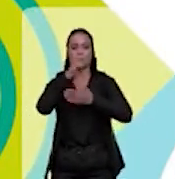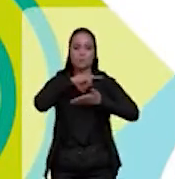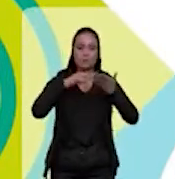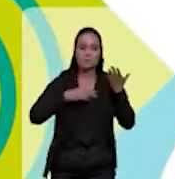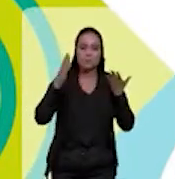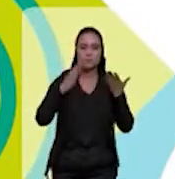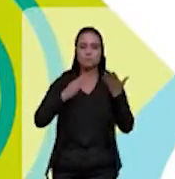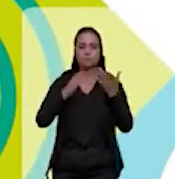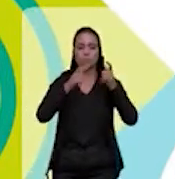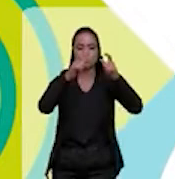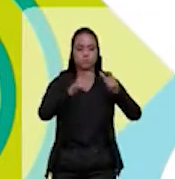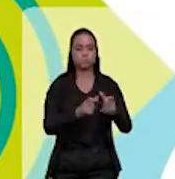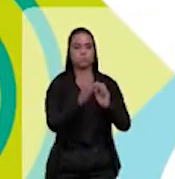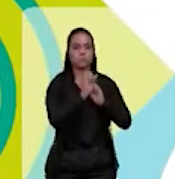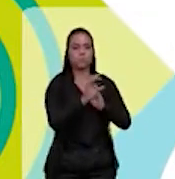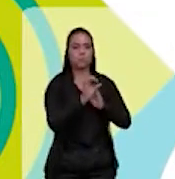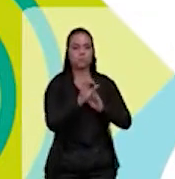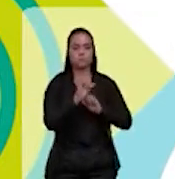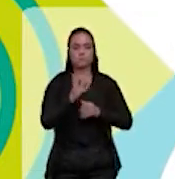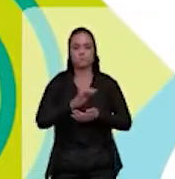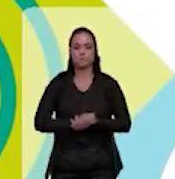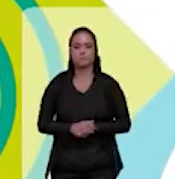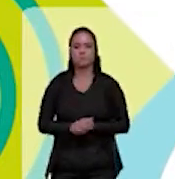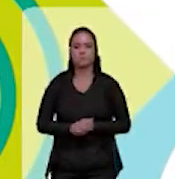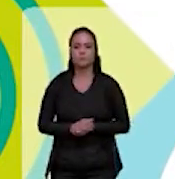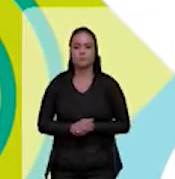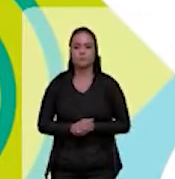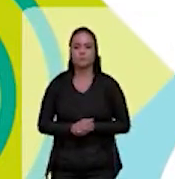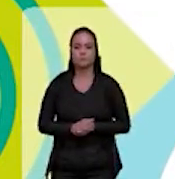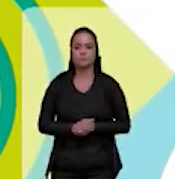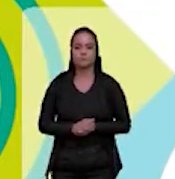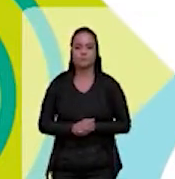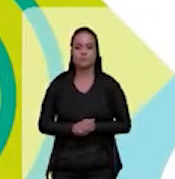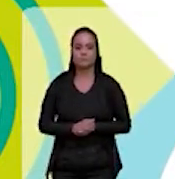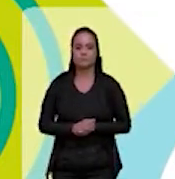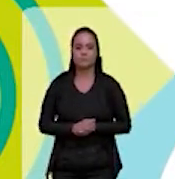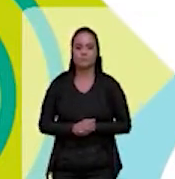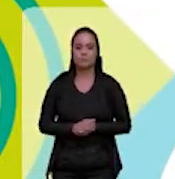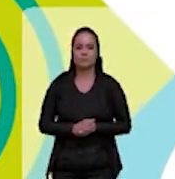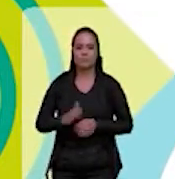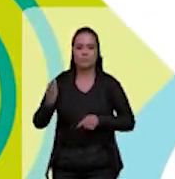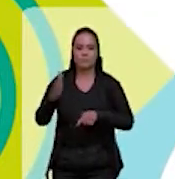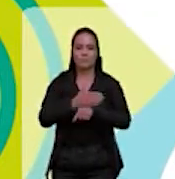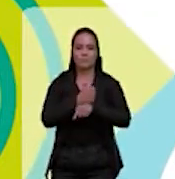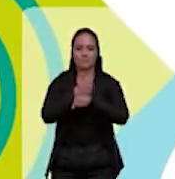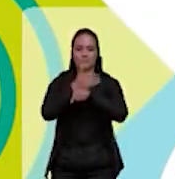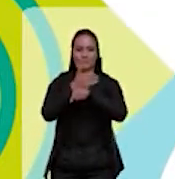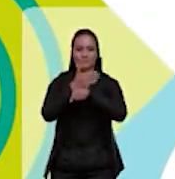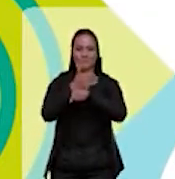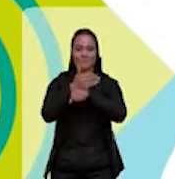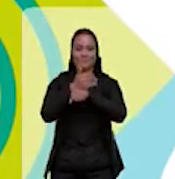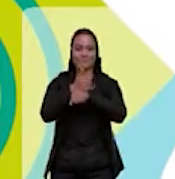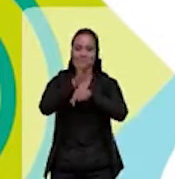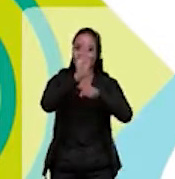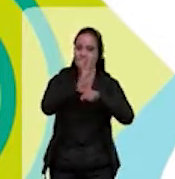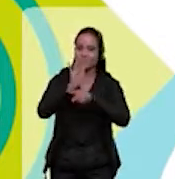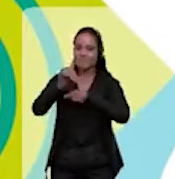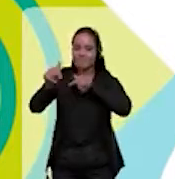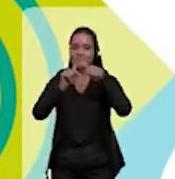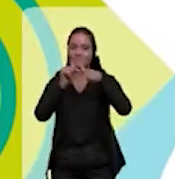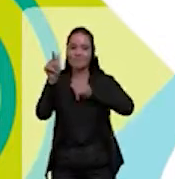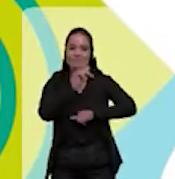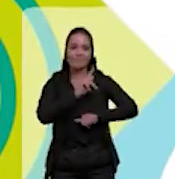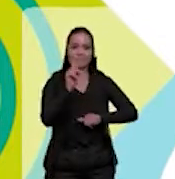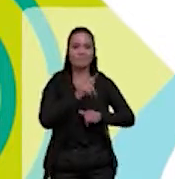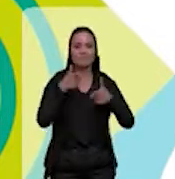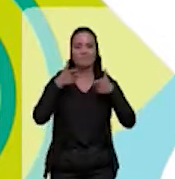literatura brasileira nas unidades de ensino do Itamarati no exterior em 2019 como forma de apoiar o trabalho